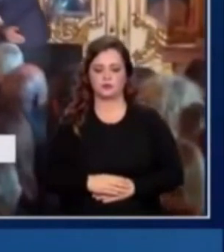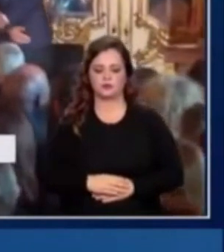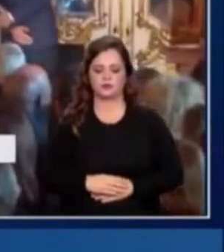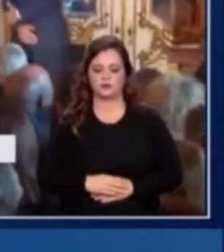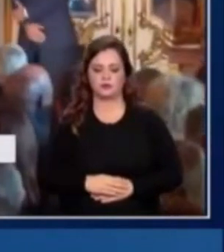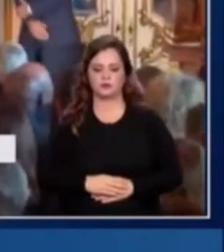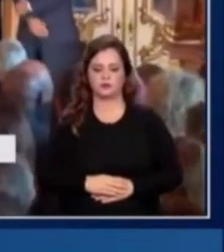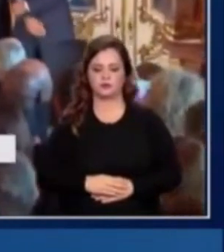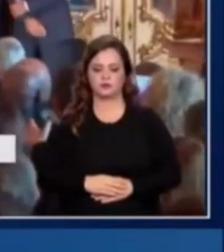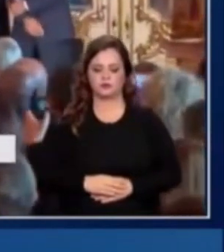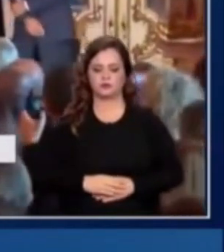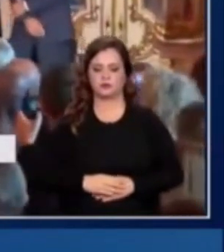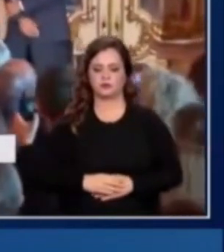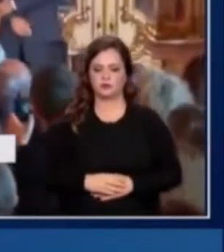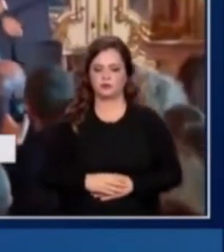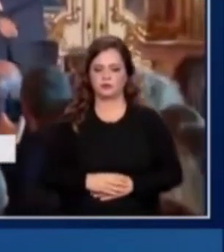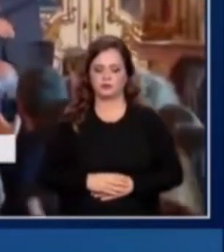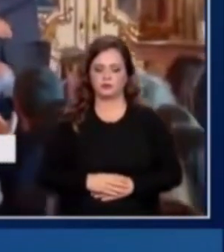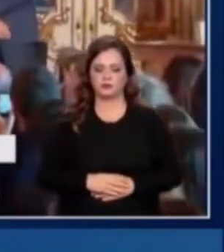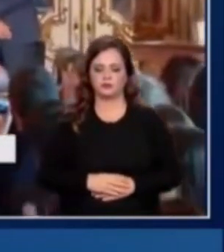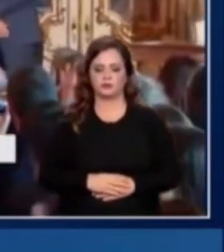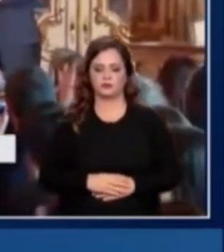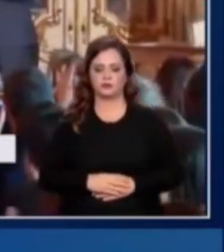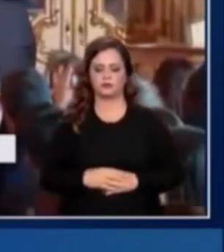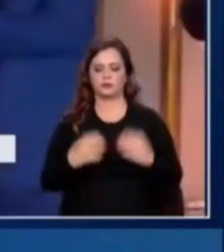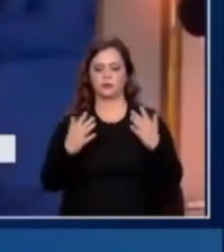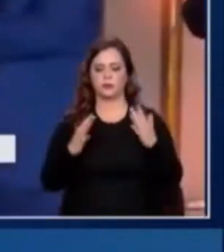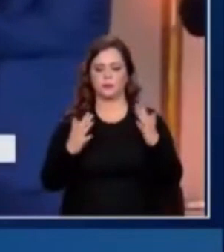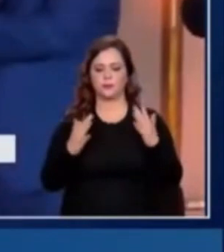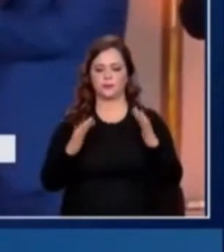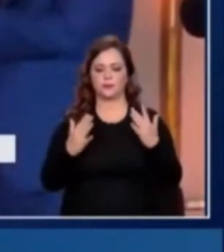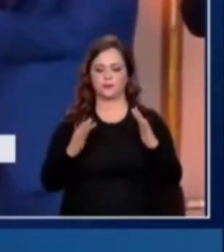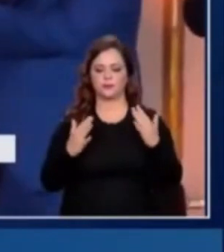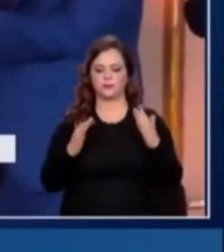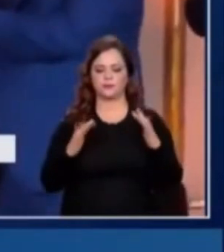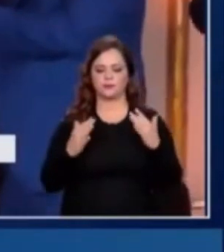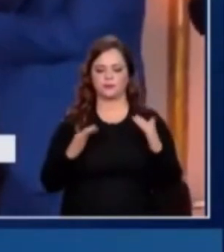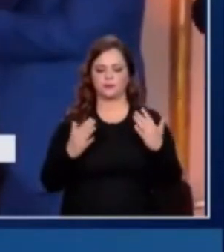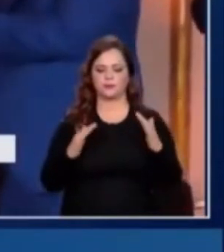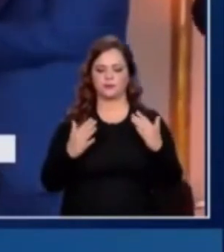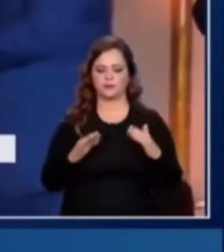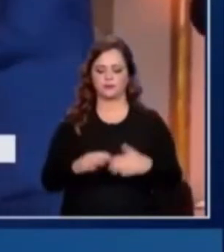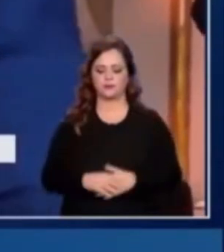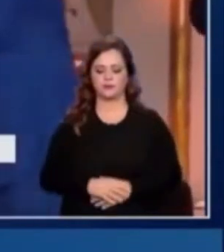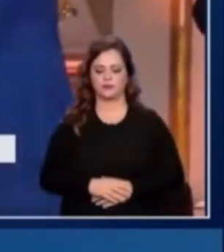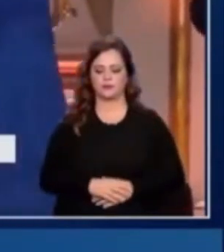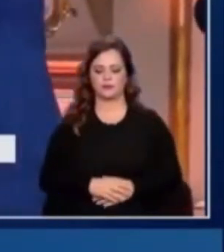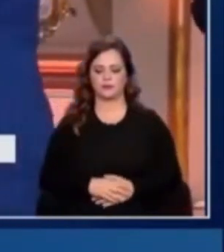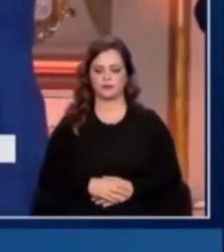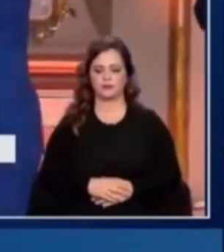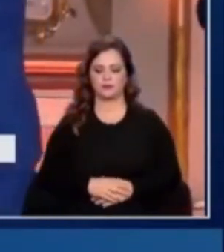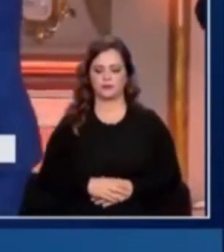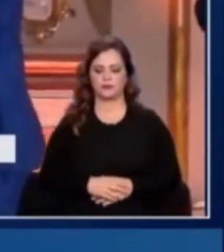que tinha que dizer, não sobra nada, não tem excesso, né? A gente precisa mencionar isso